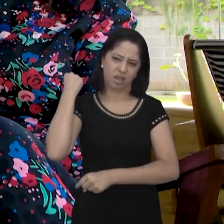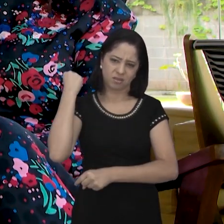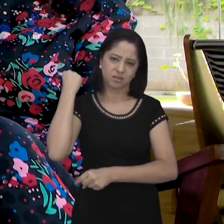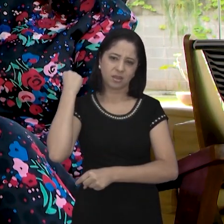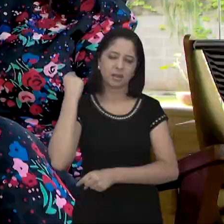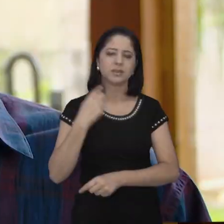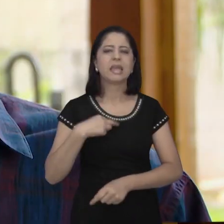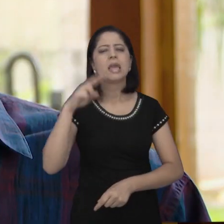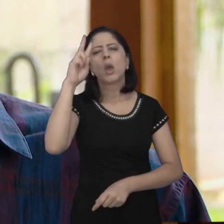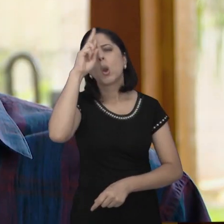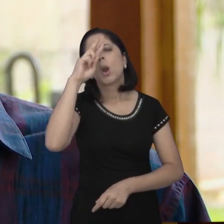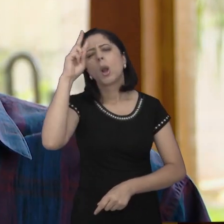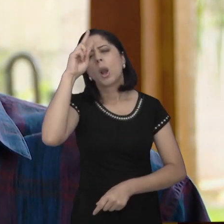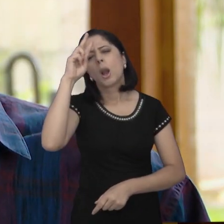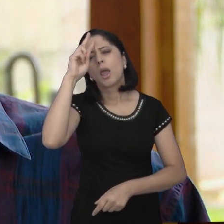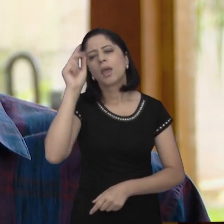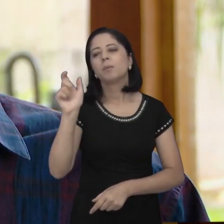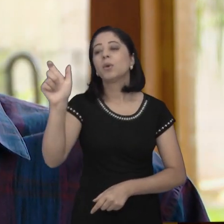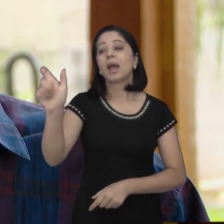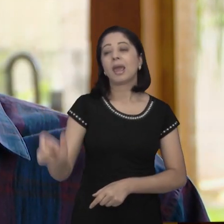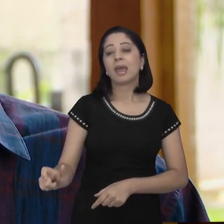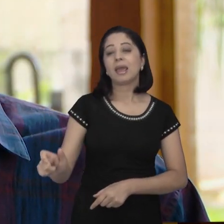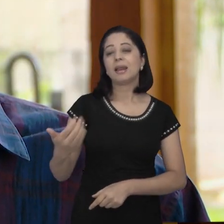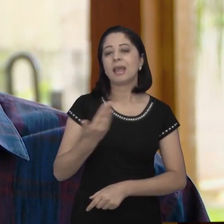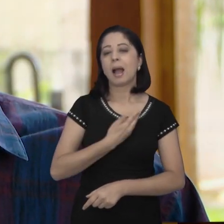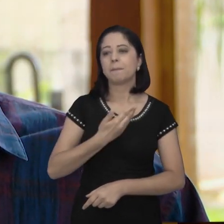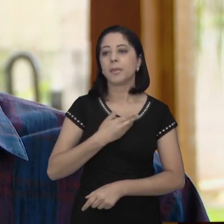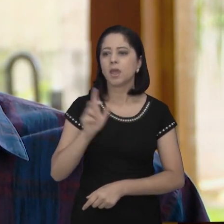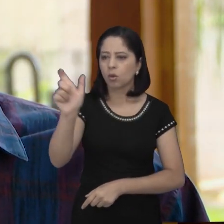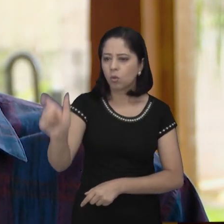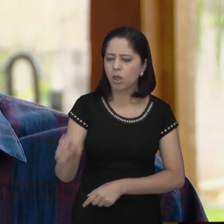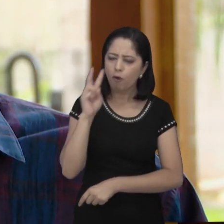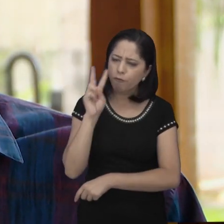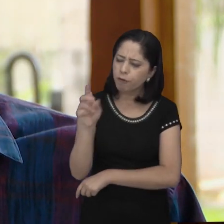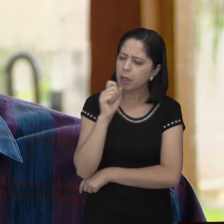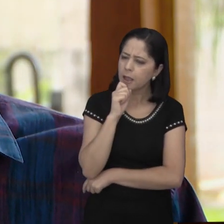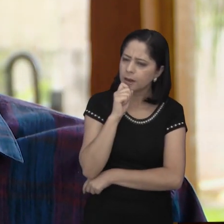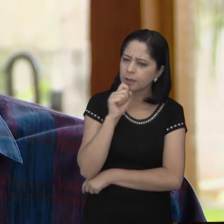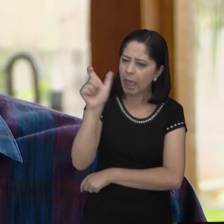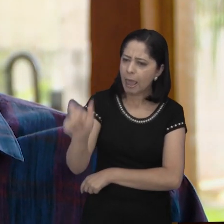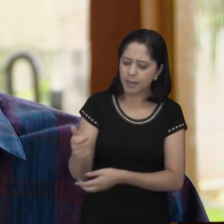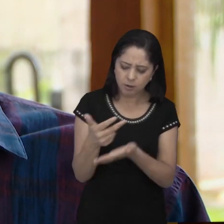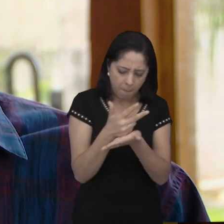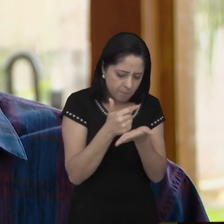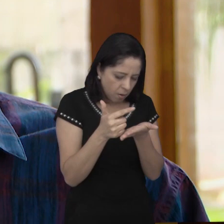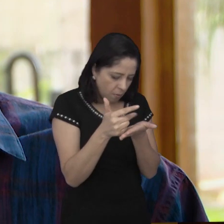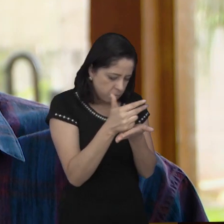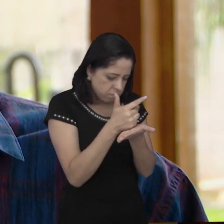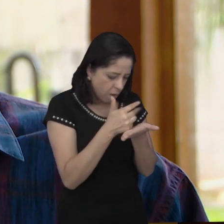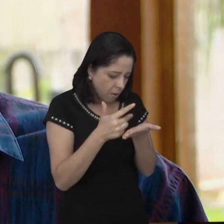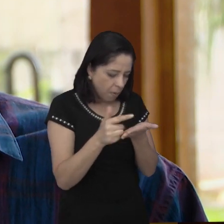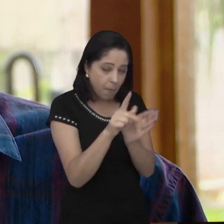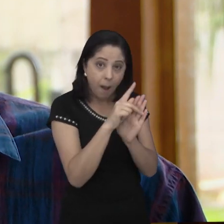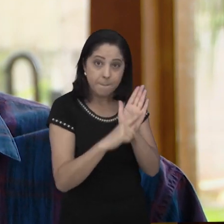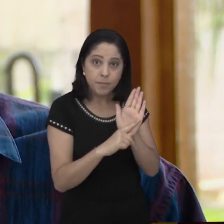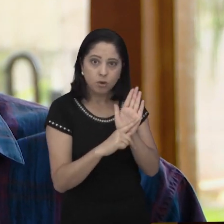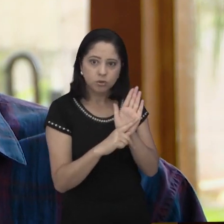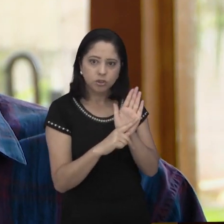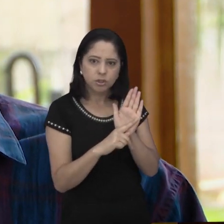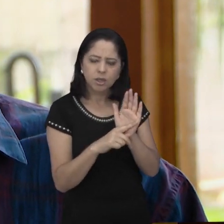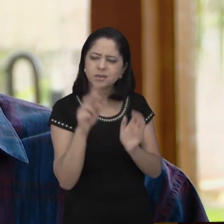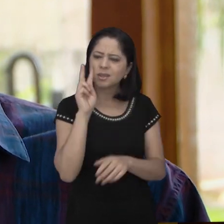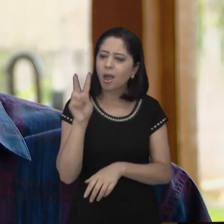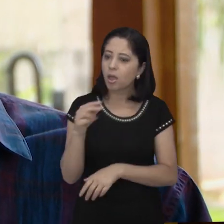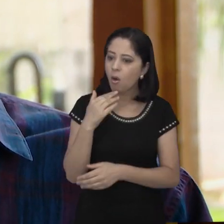atrás. E eu me lembro que ele ficava, nas horas vagas, ficava desenhando um